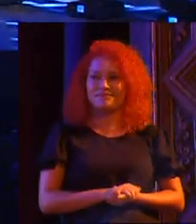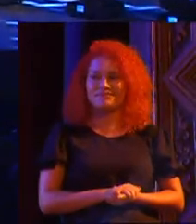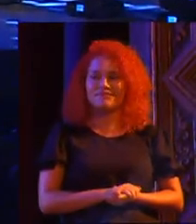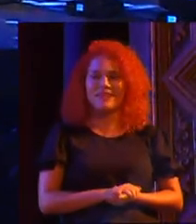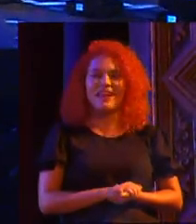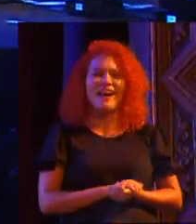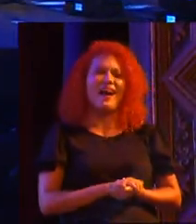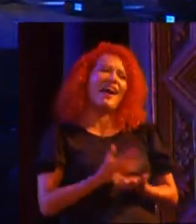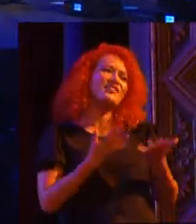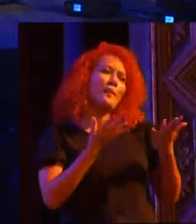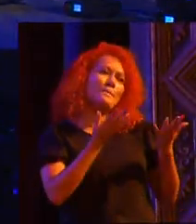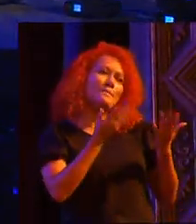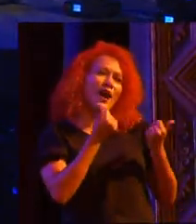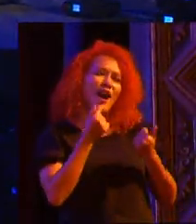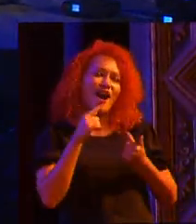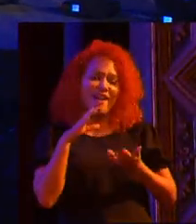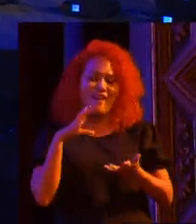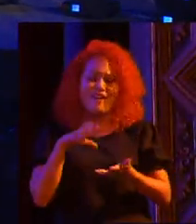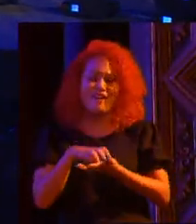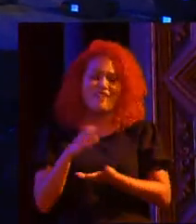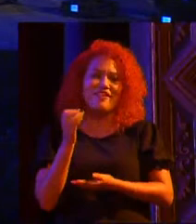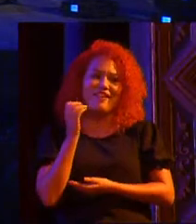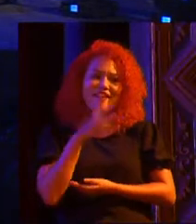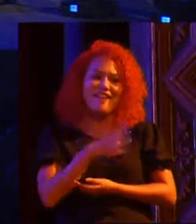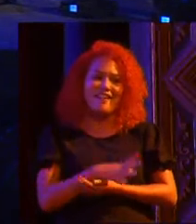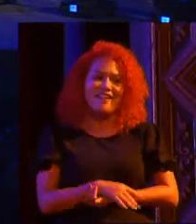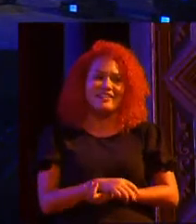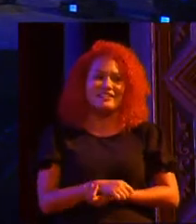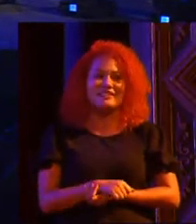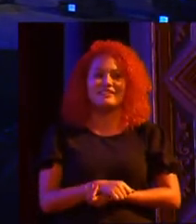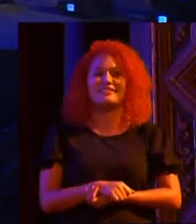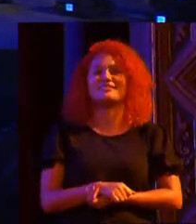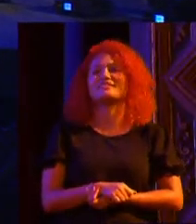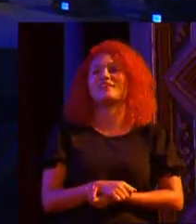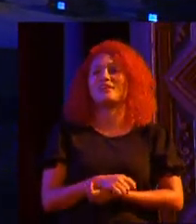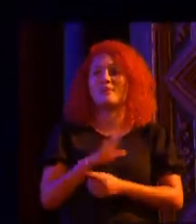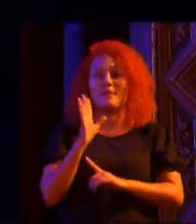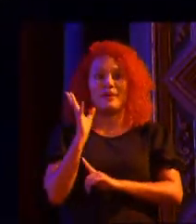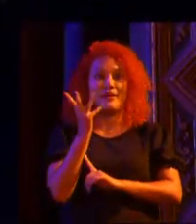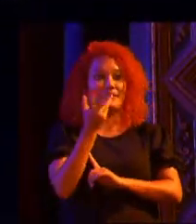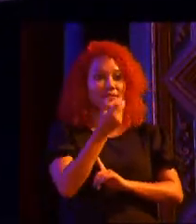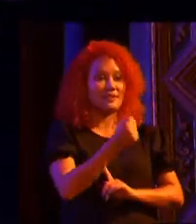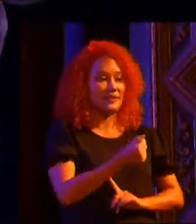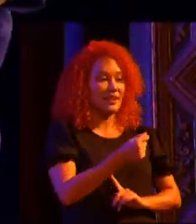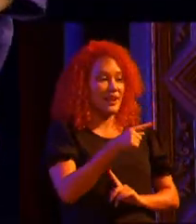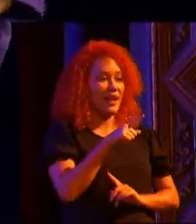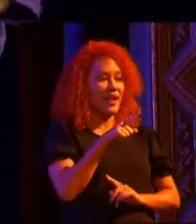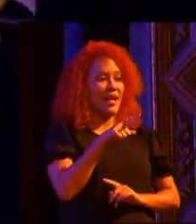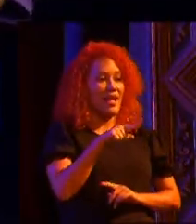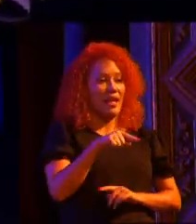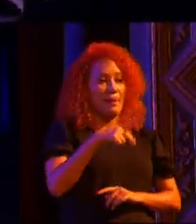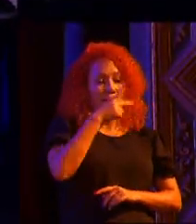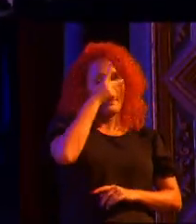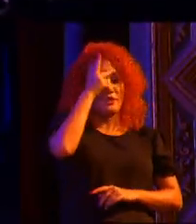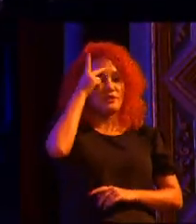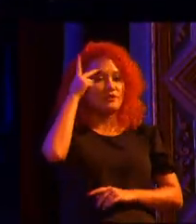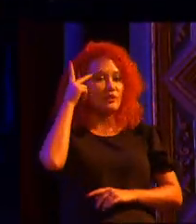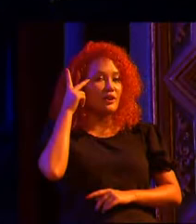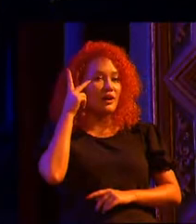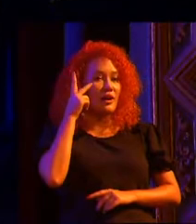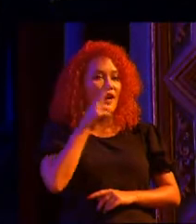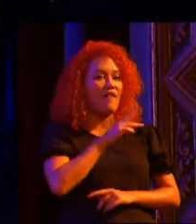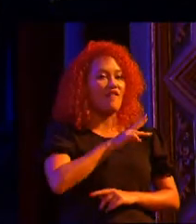Gente, bora para a próxima categoria. Vamos. Nossos artistas convidados são a artivista indígena Val